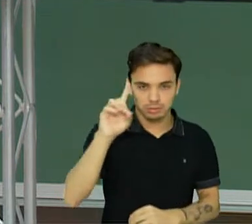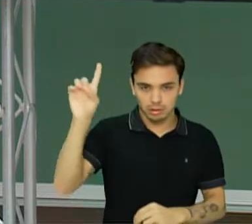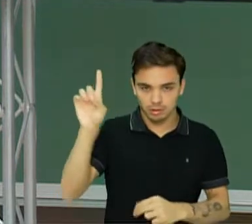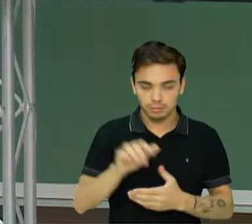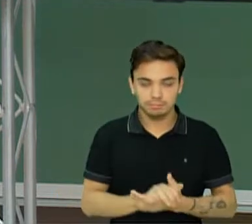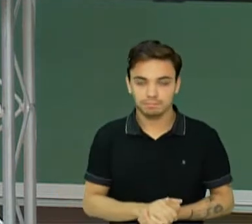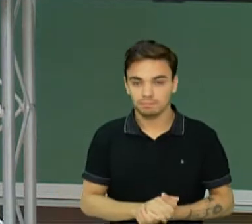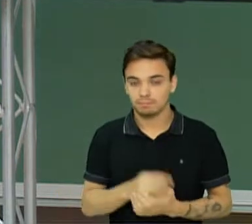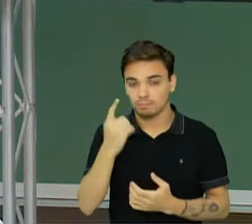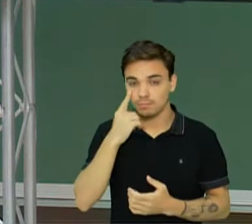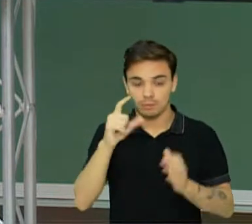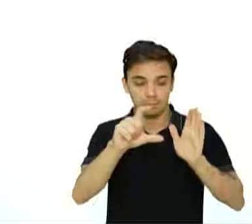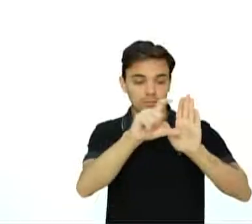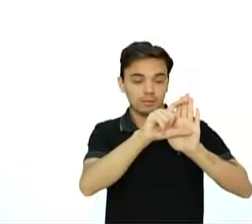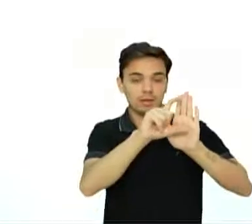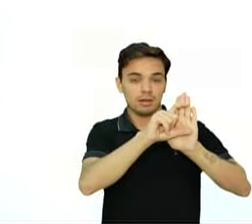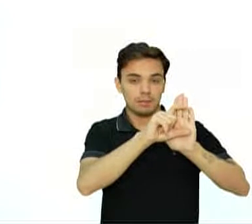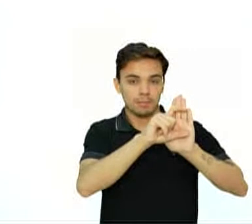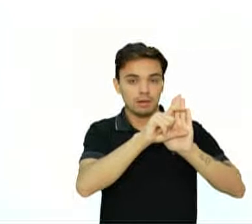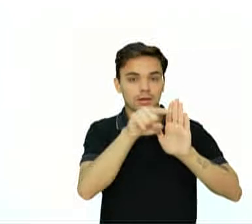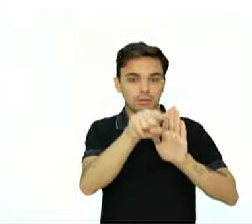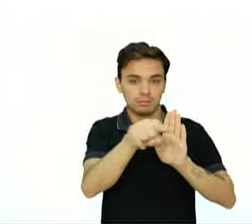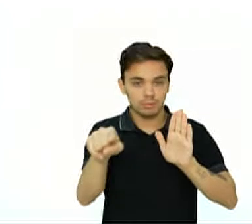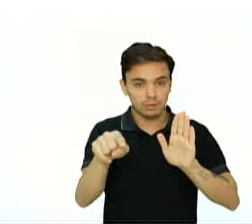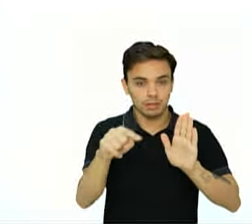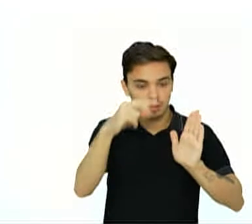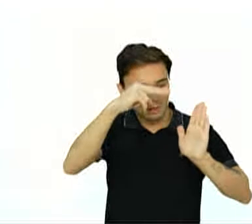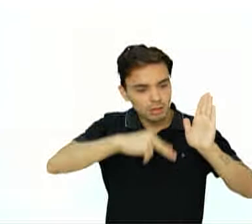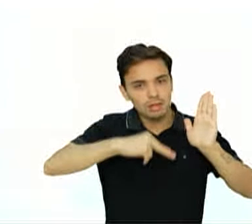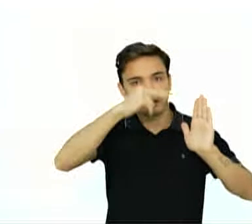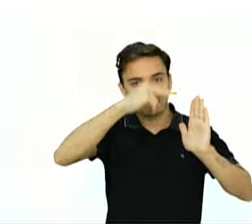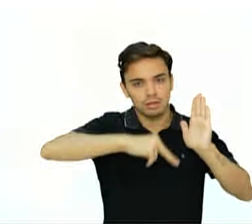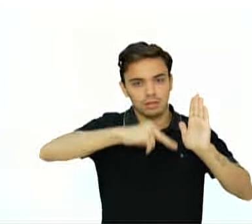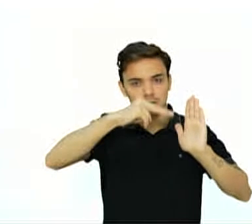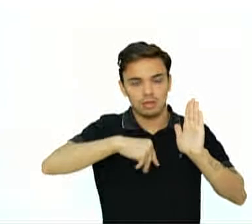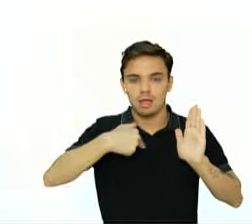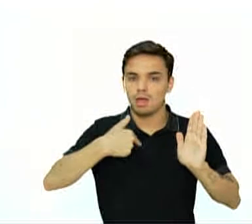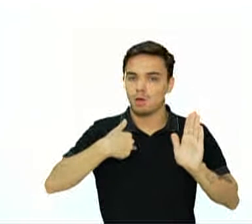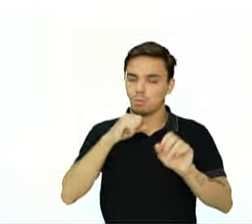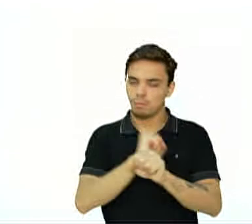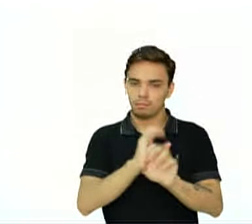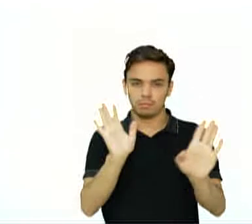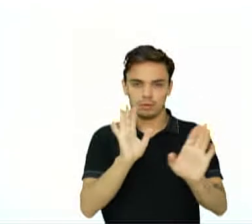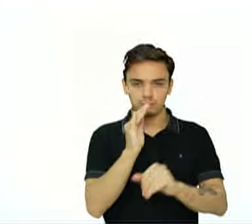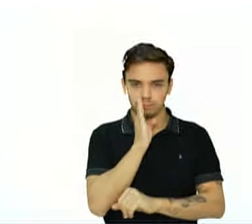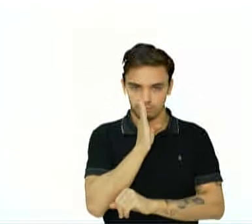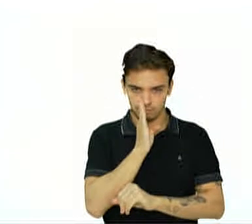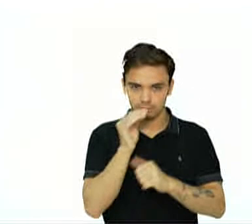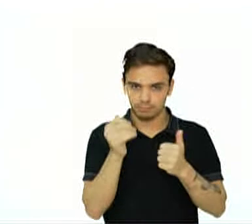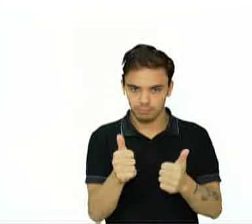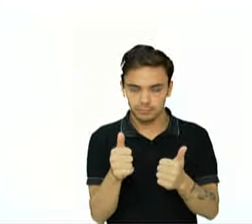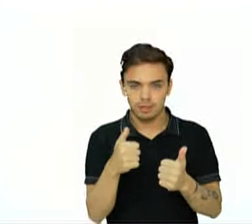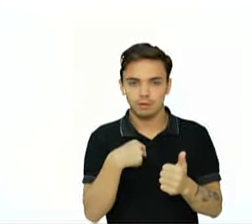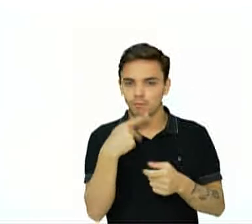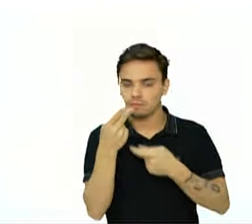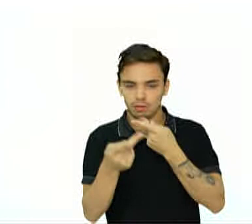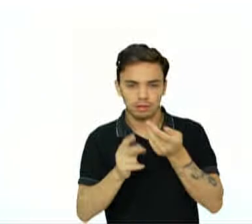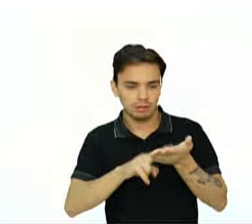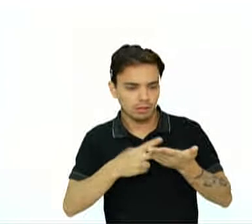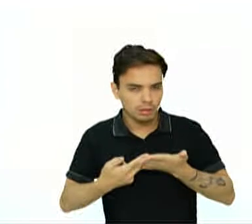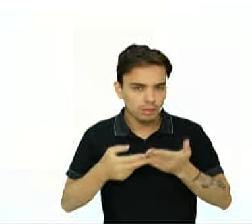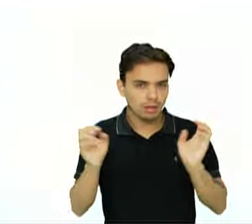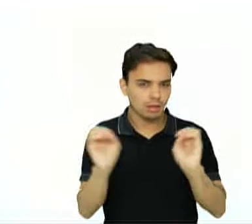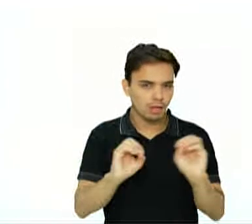Então, primeira parte do texto, eu vou dar um tempo para que vocês façam a leitura sem a minha interrupção, sem que eu faça